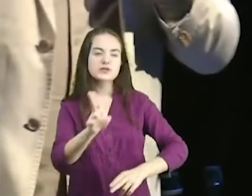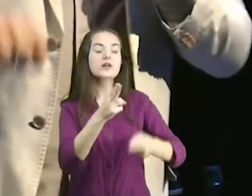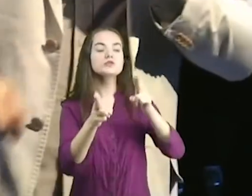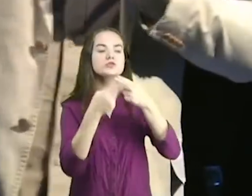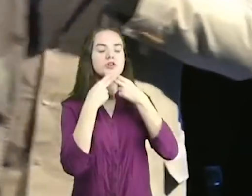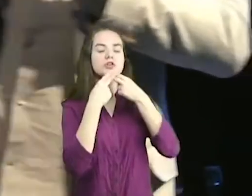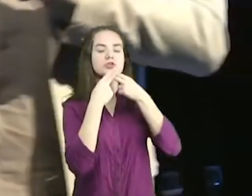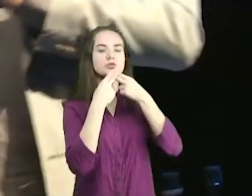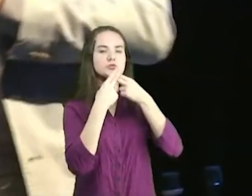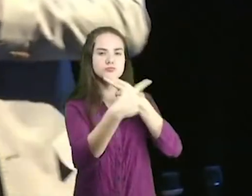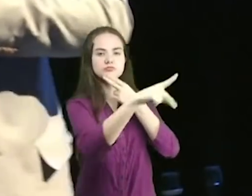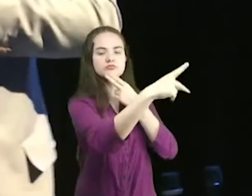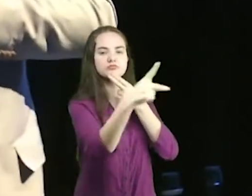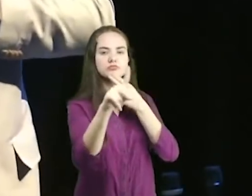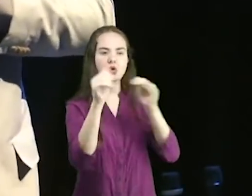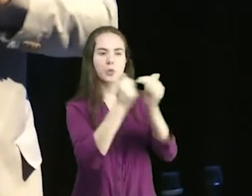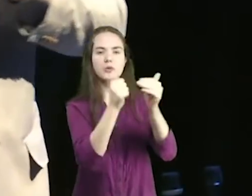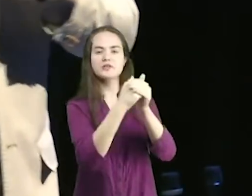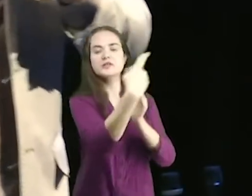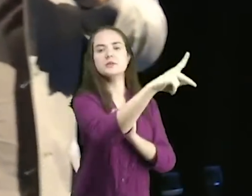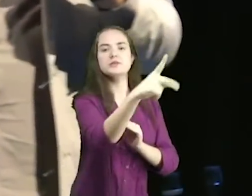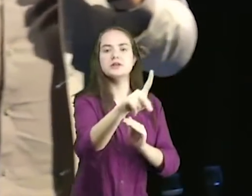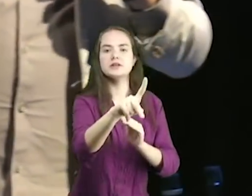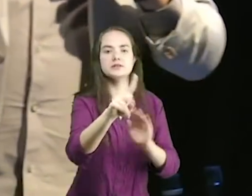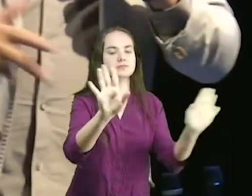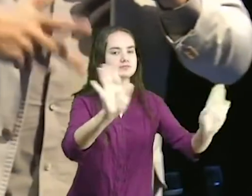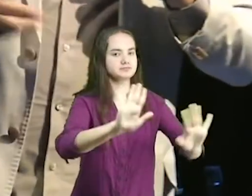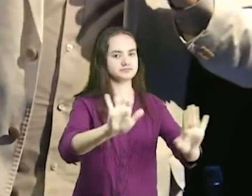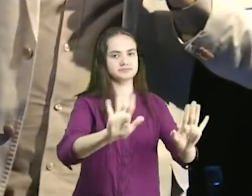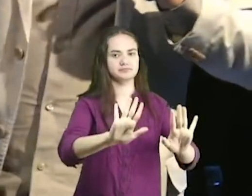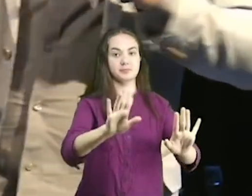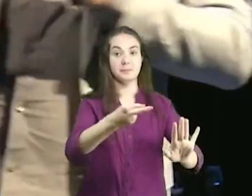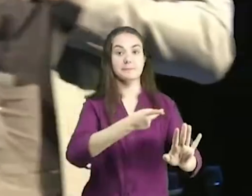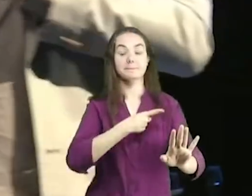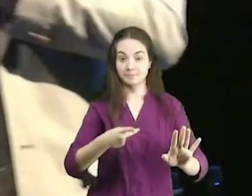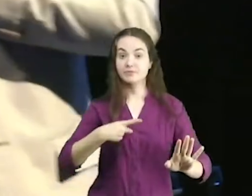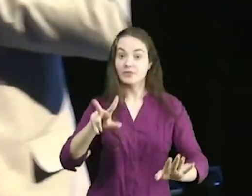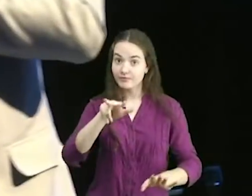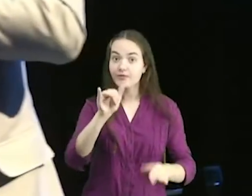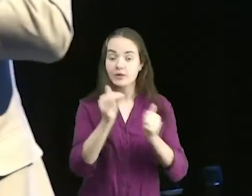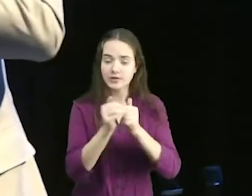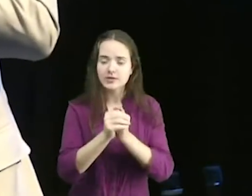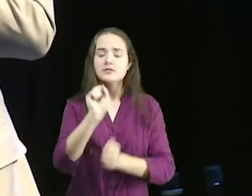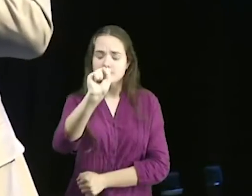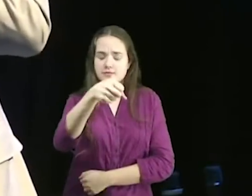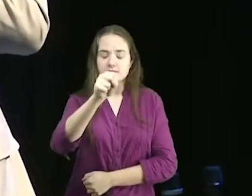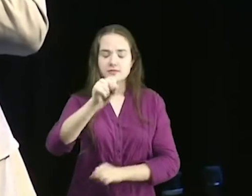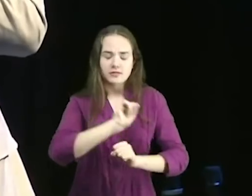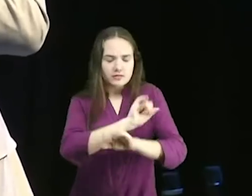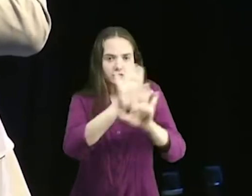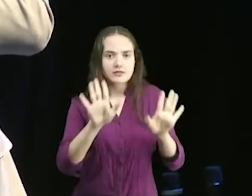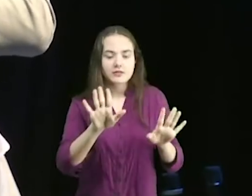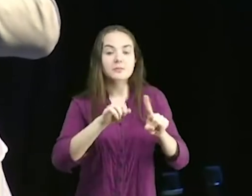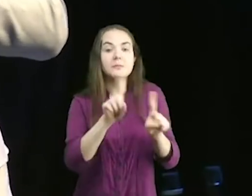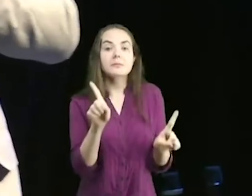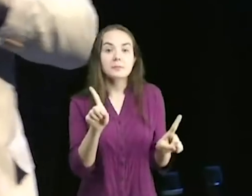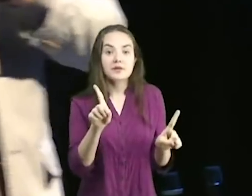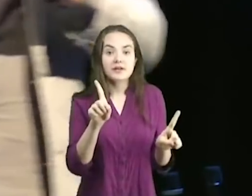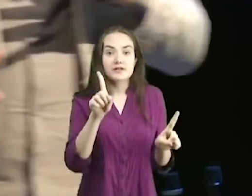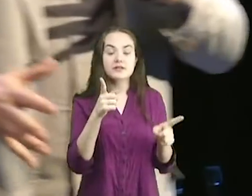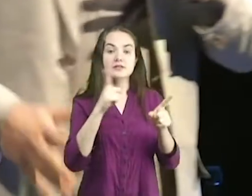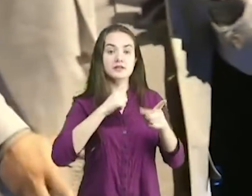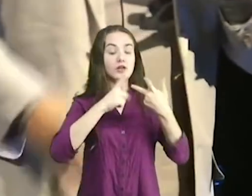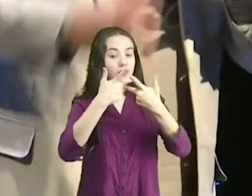gente tentar usar a oração dos outros. Gente, os pastores vão orar por você sempre. Mas existem